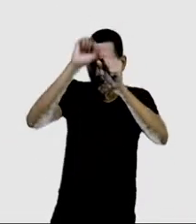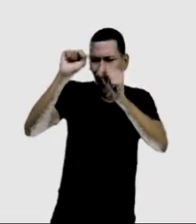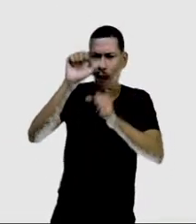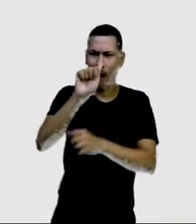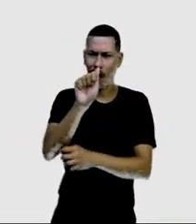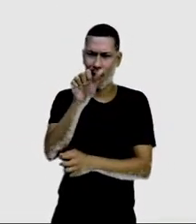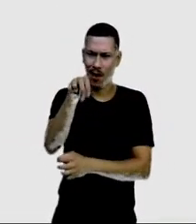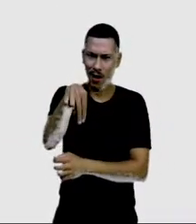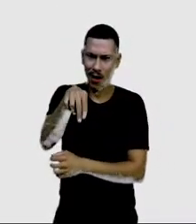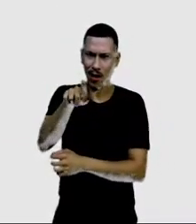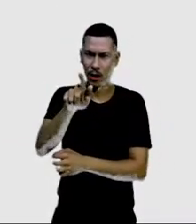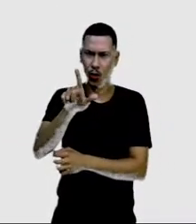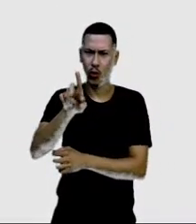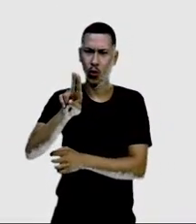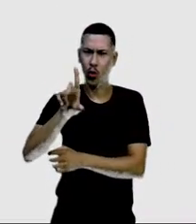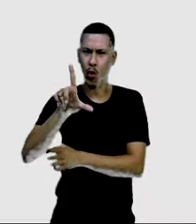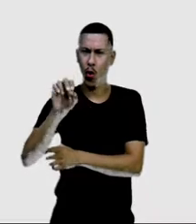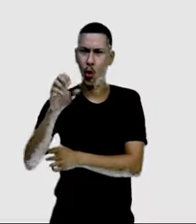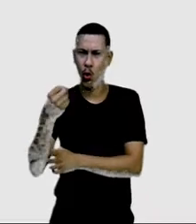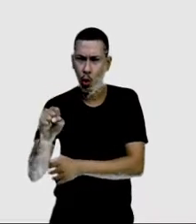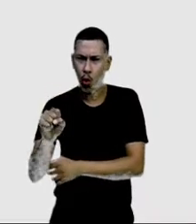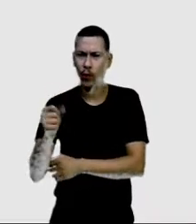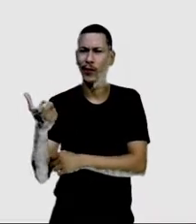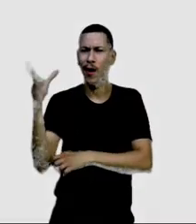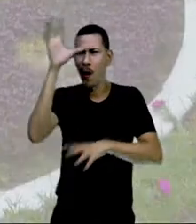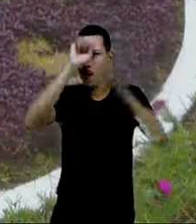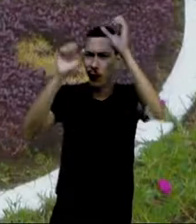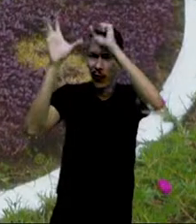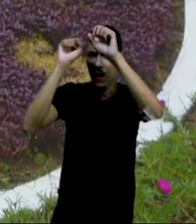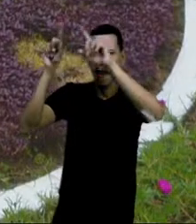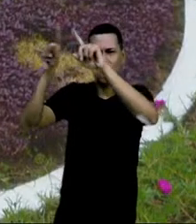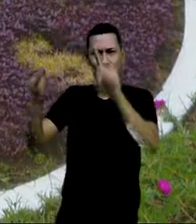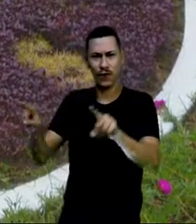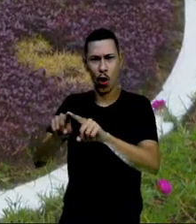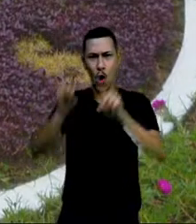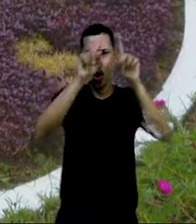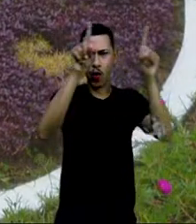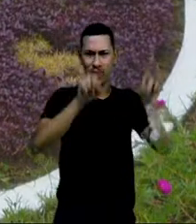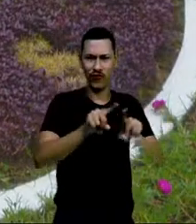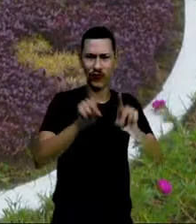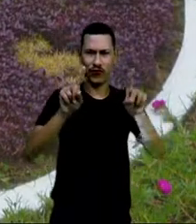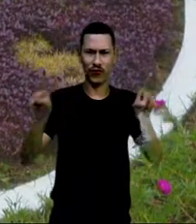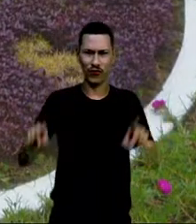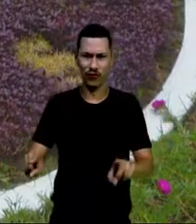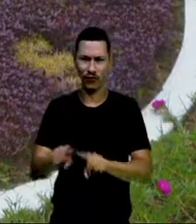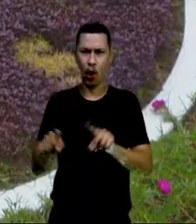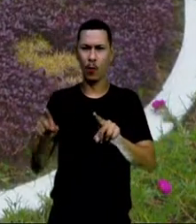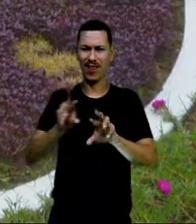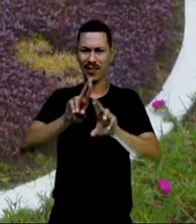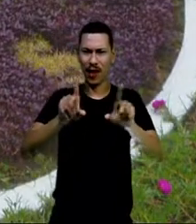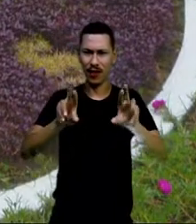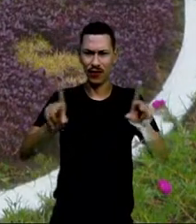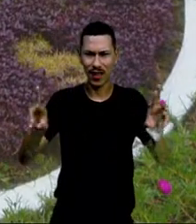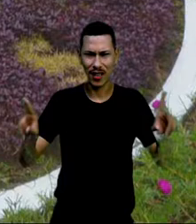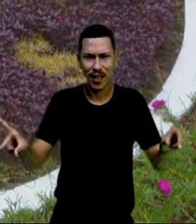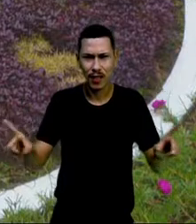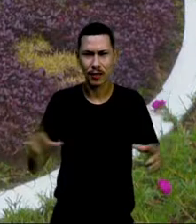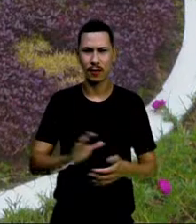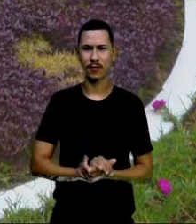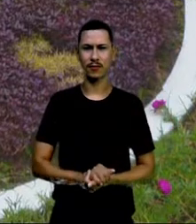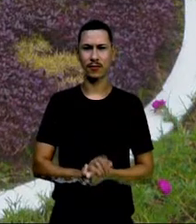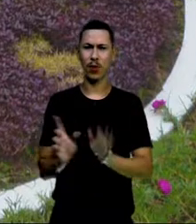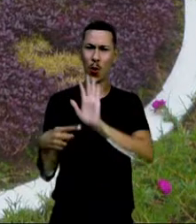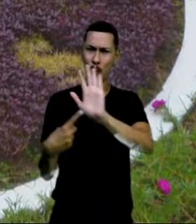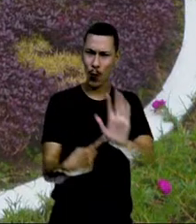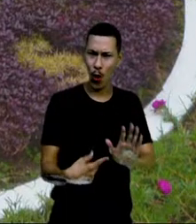de ângulo e ver formas de medi-lo, tá bem? Então vamos lá. Para isso, vim aqui. Vocês